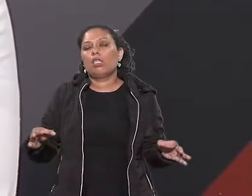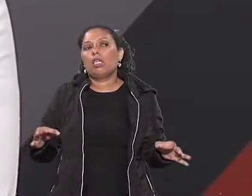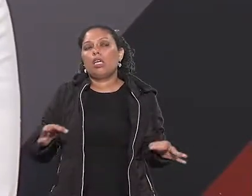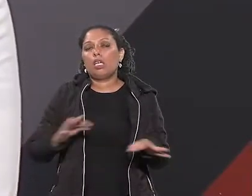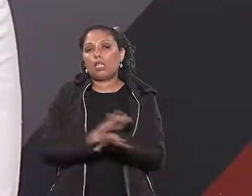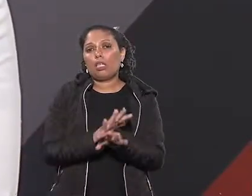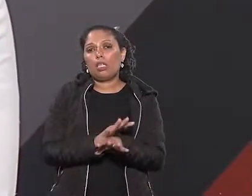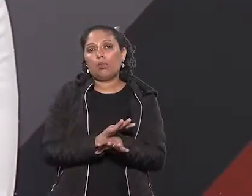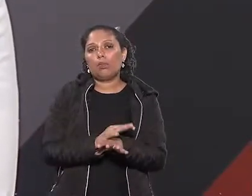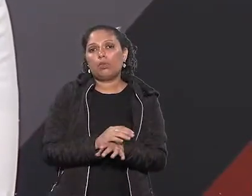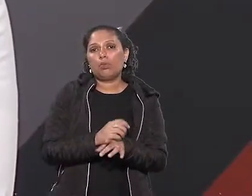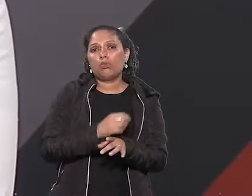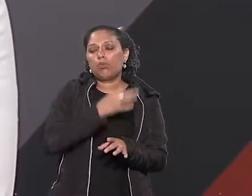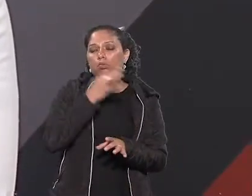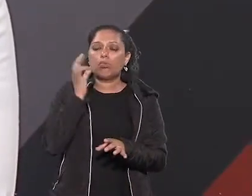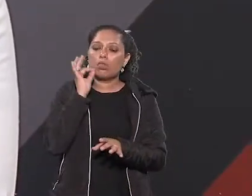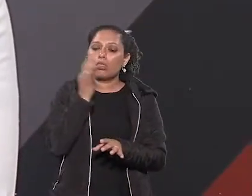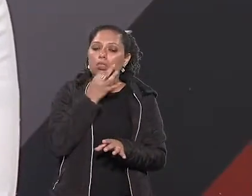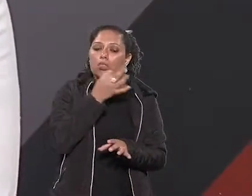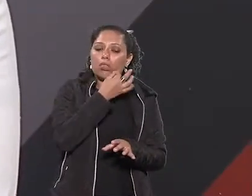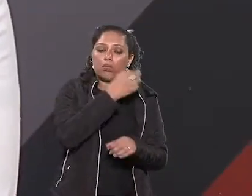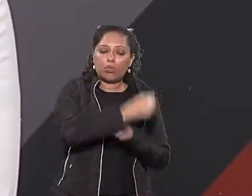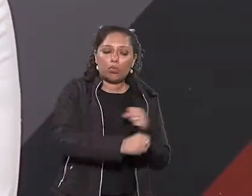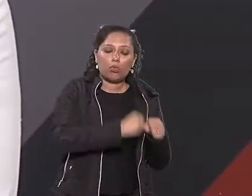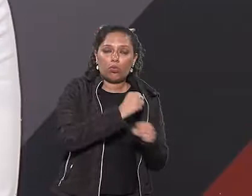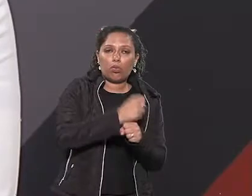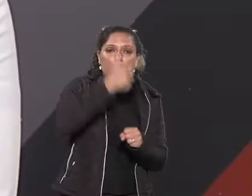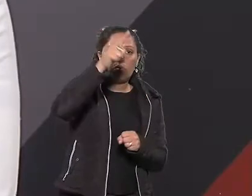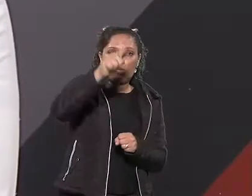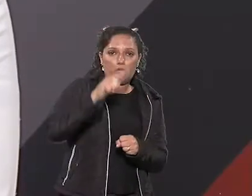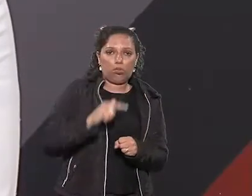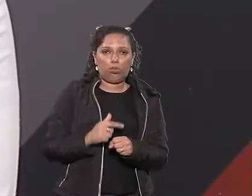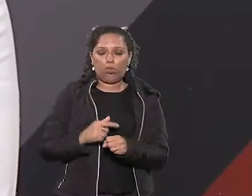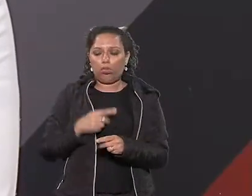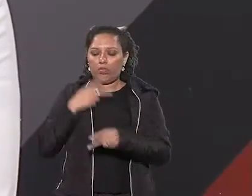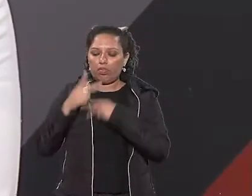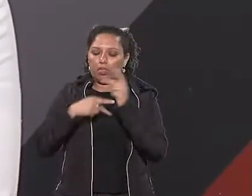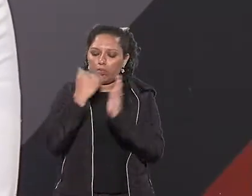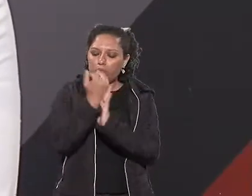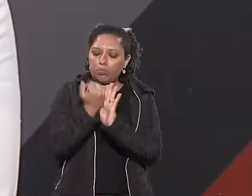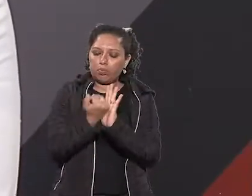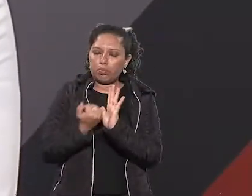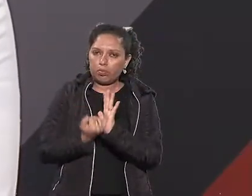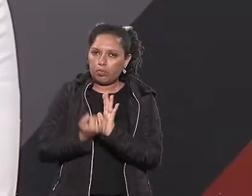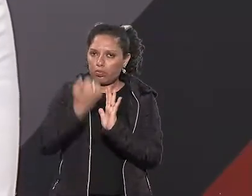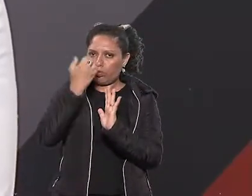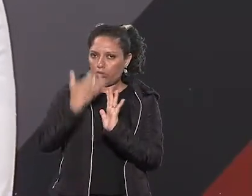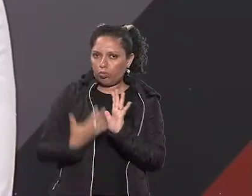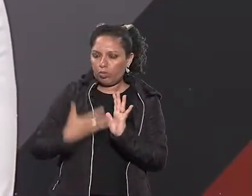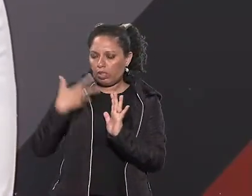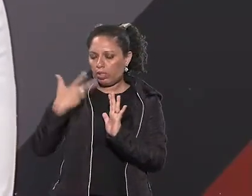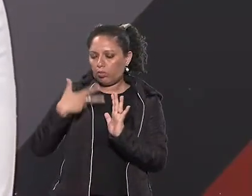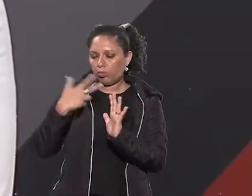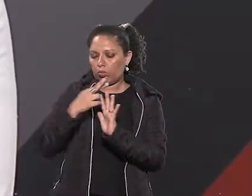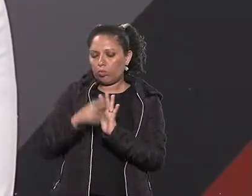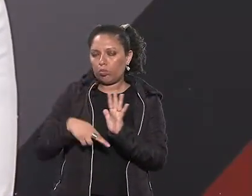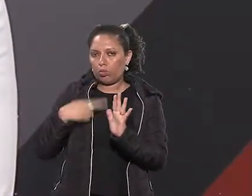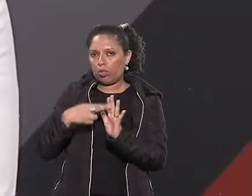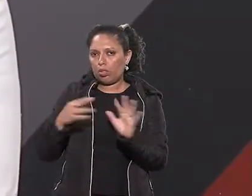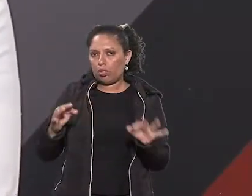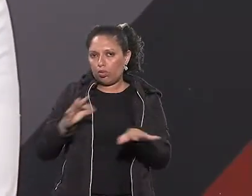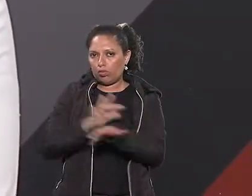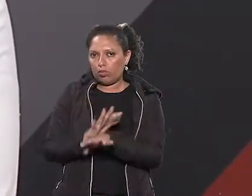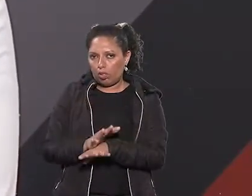terminar esse regime em setembro do ano que vem. A gente pode dizer, de acordo com os dados que foram levantados e que constam do relatório